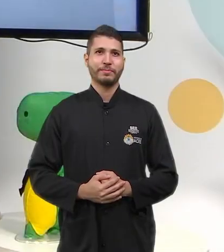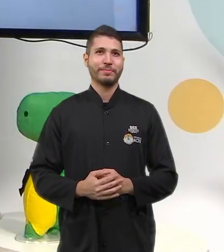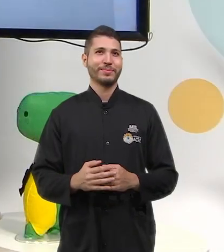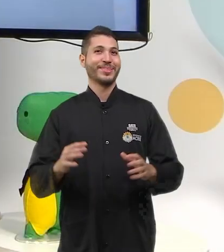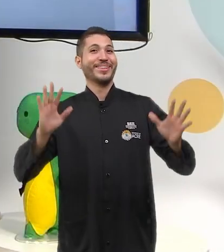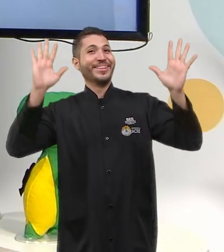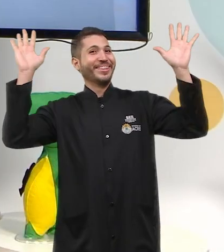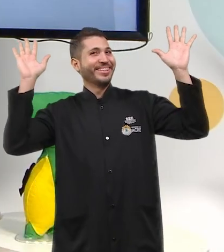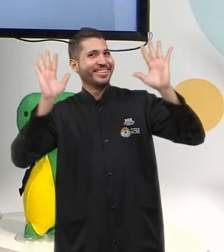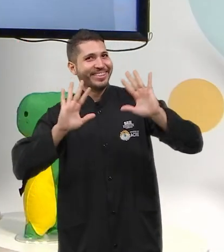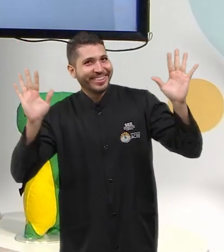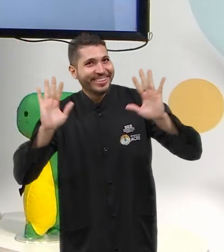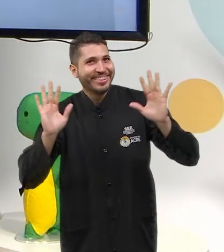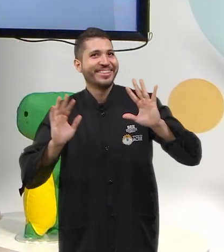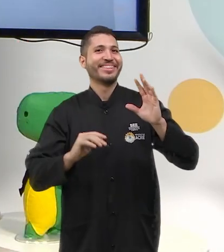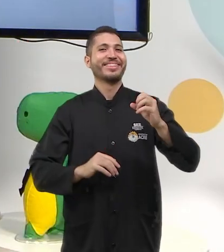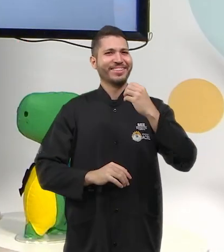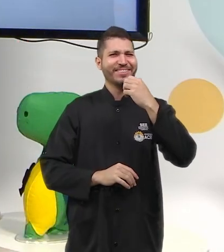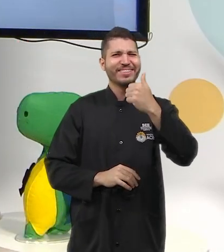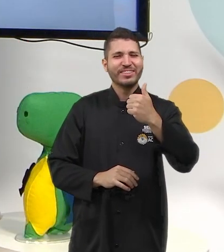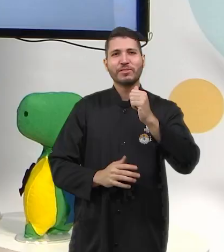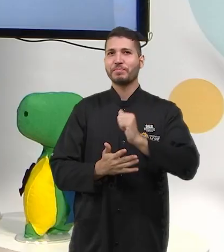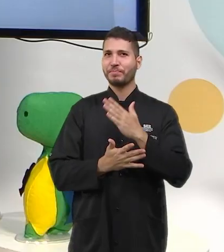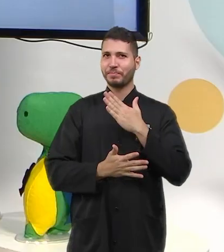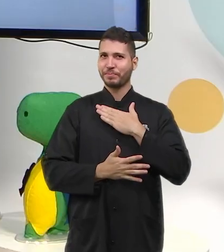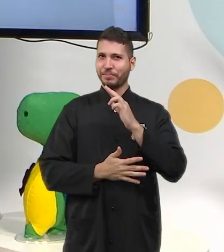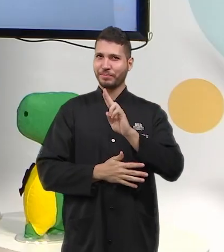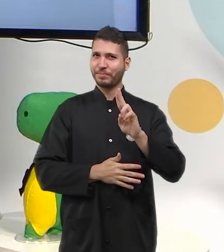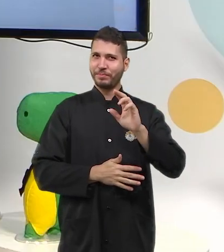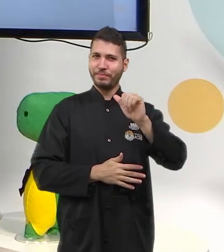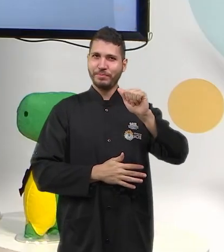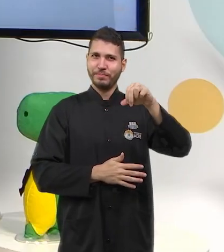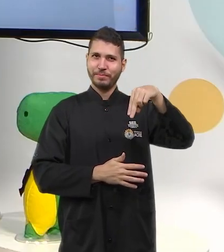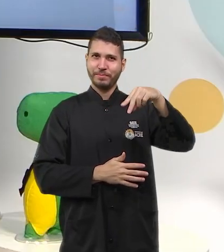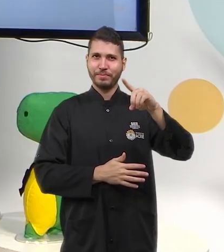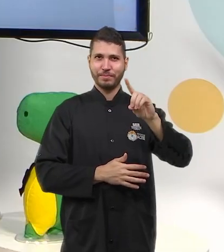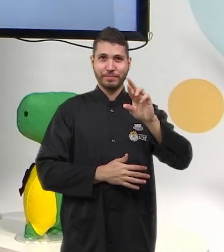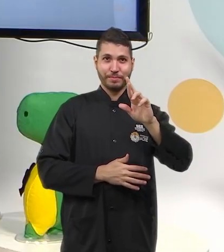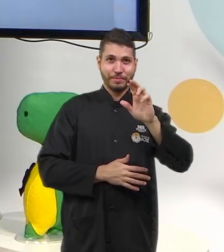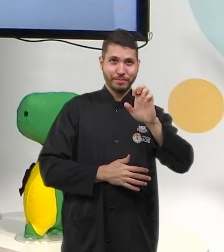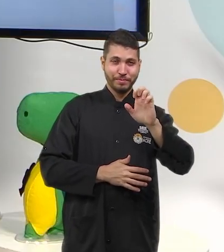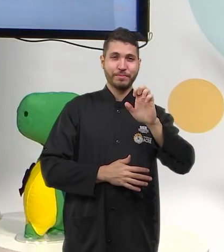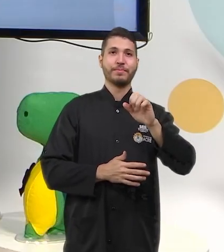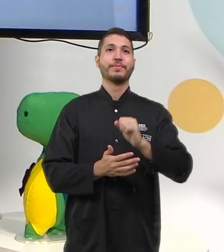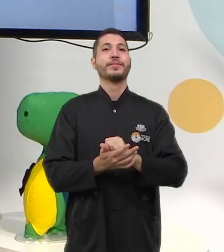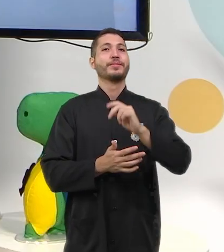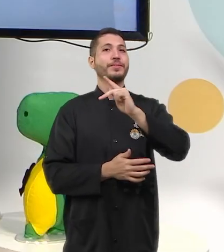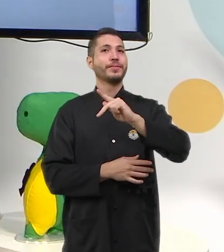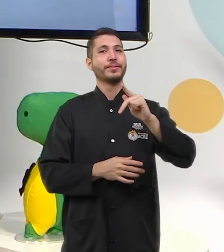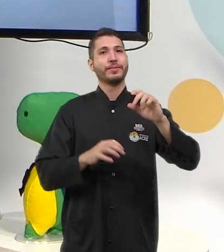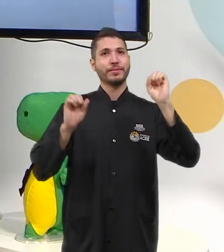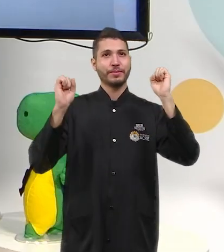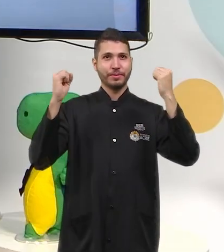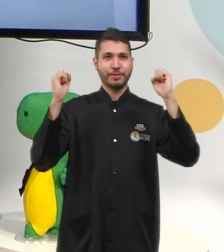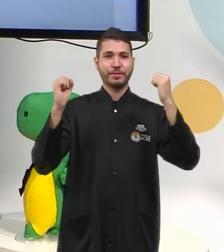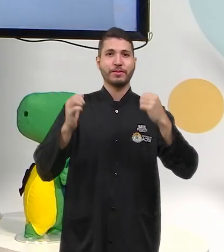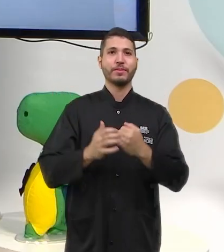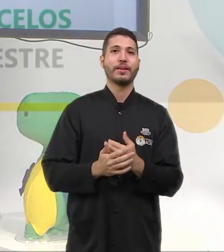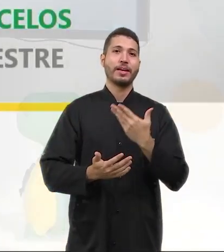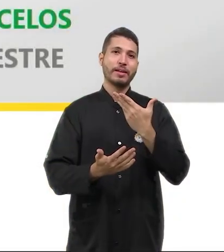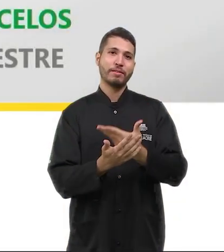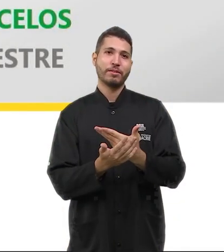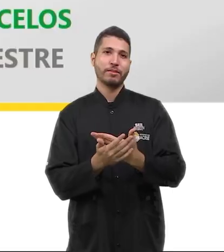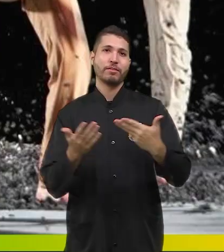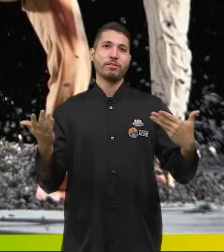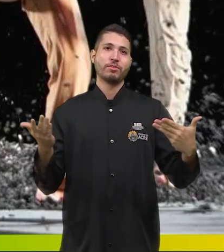E aí, tudo bem com vocês? Eu sou o André Vasconcelos, professor de Educação Física, pronto para abordar capacidades físicas. Foca na tela que a gente vai